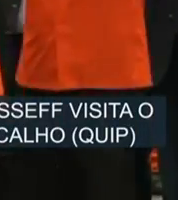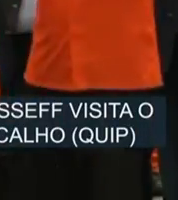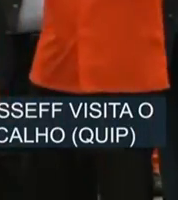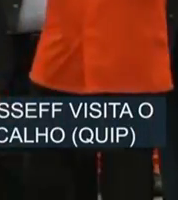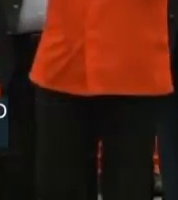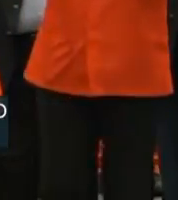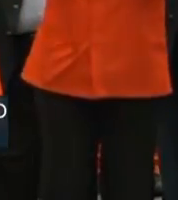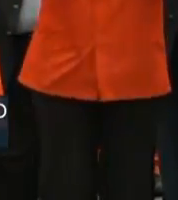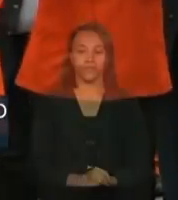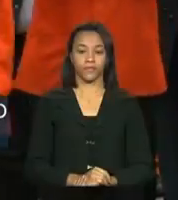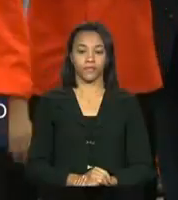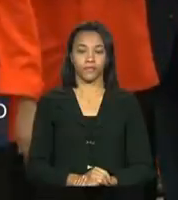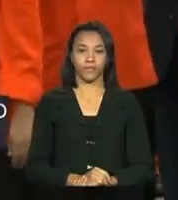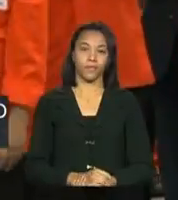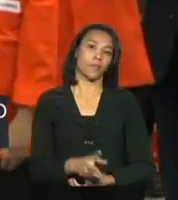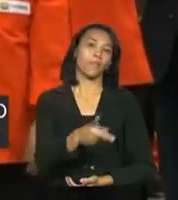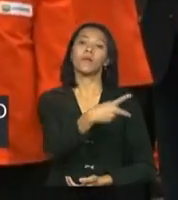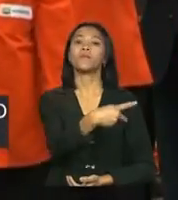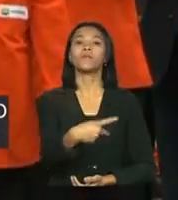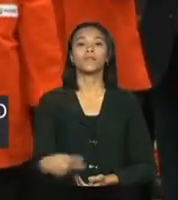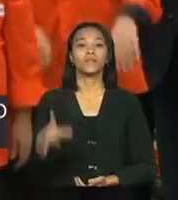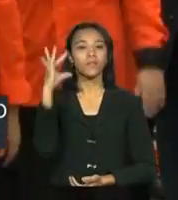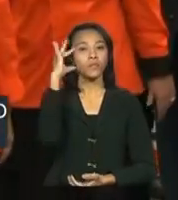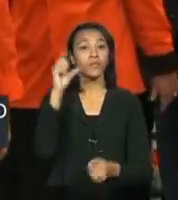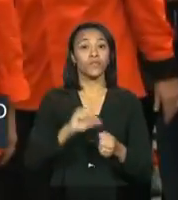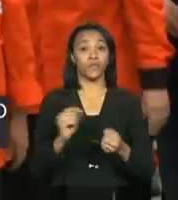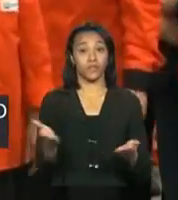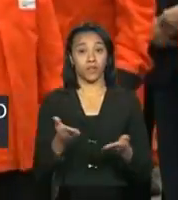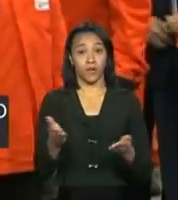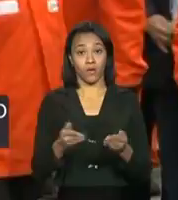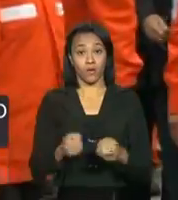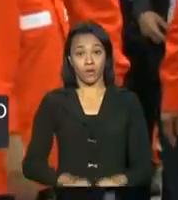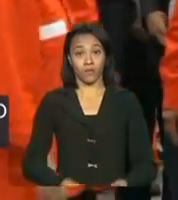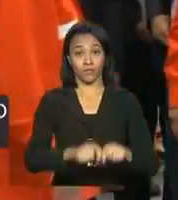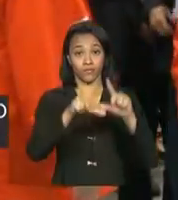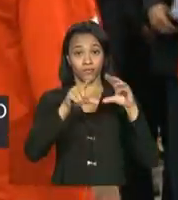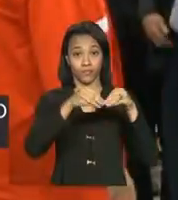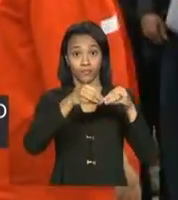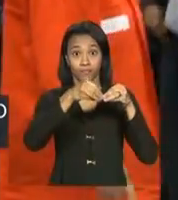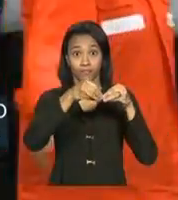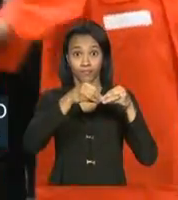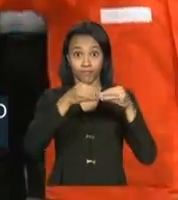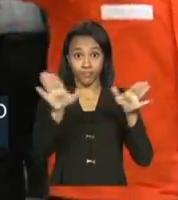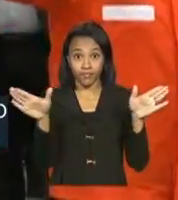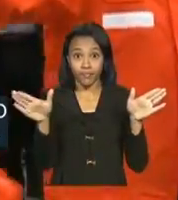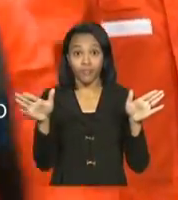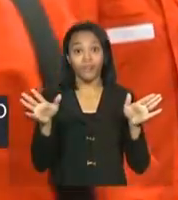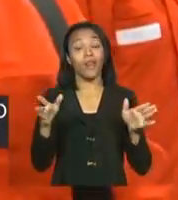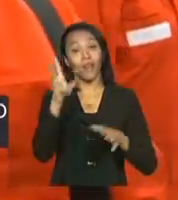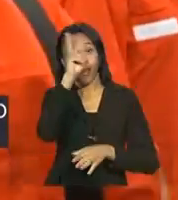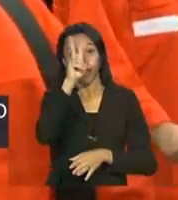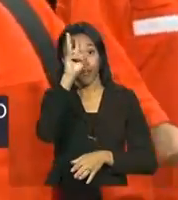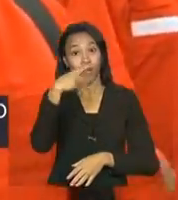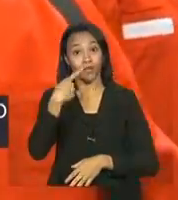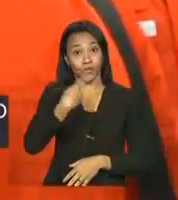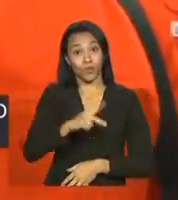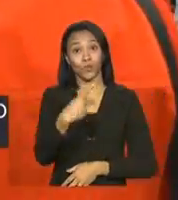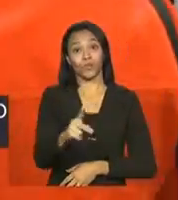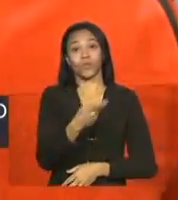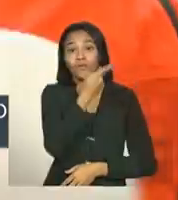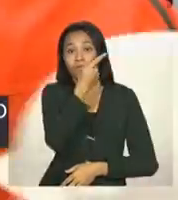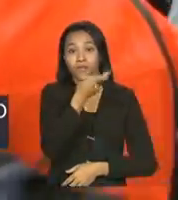A presidenta fez neste momento o descerramento da placa alusiva à sua visita às